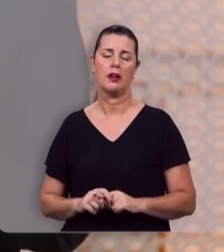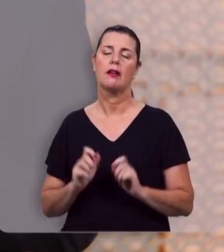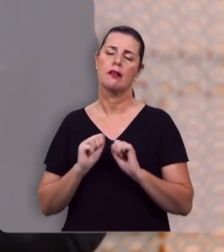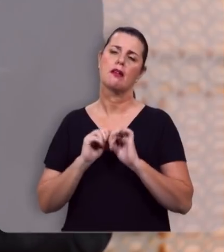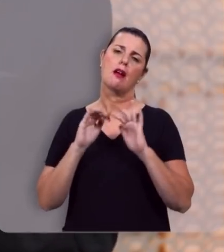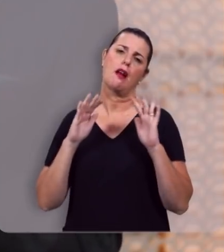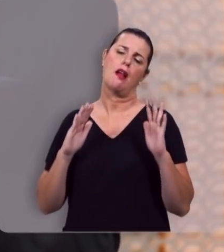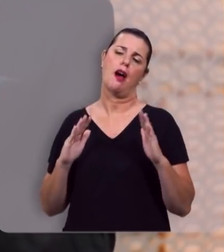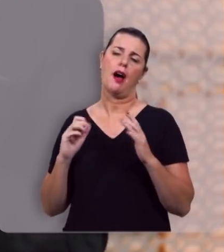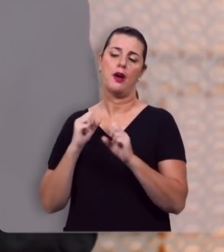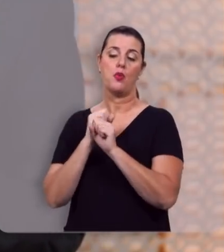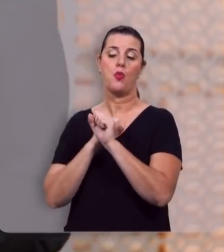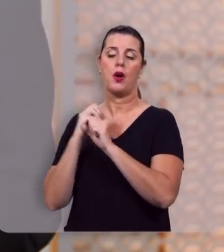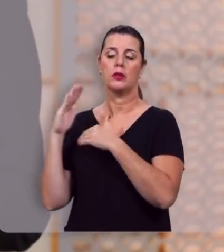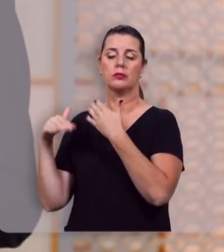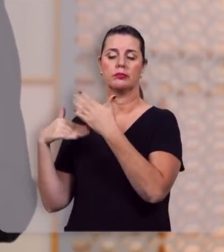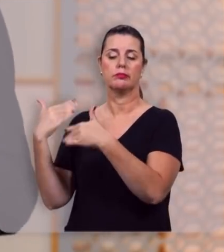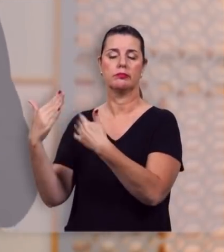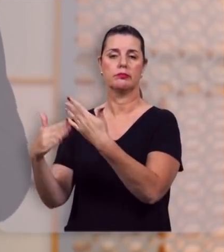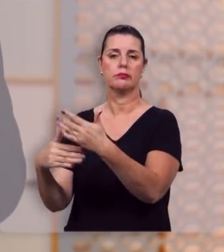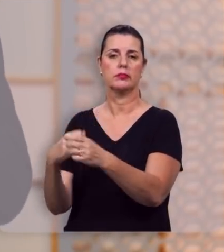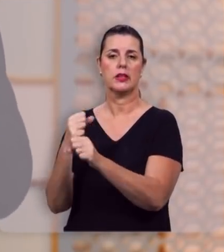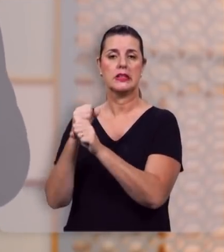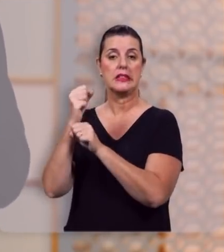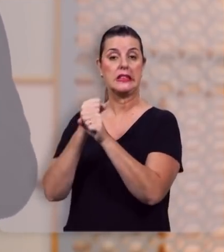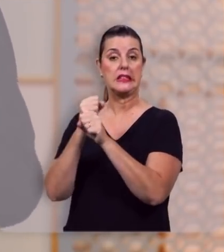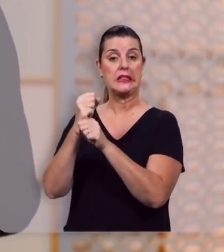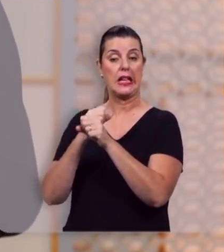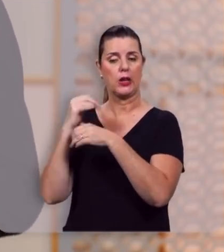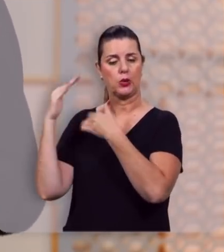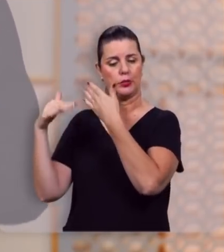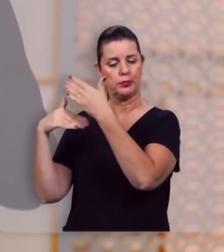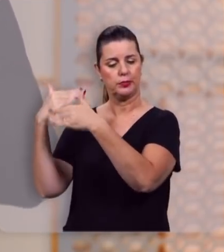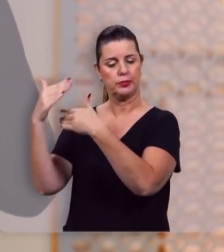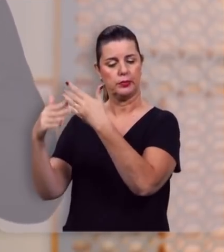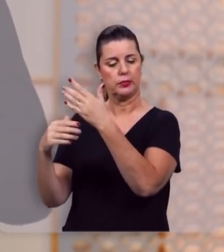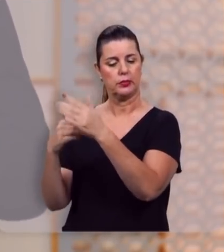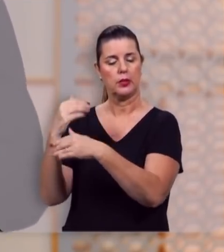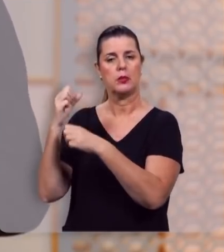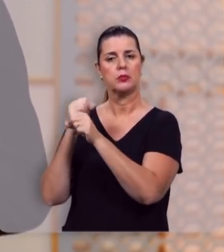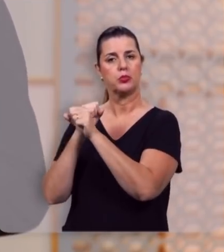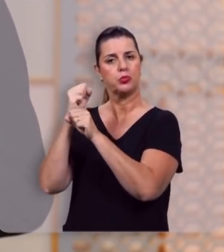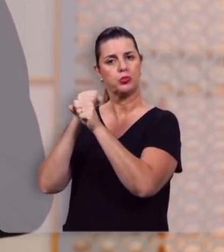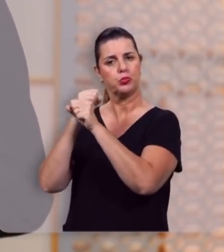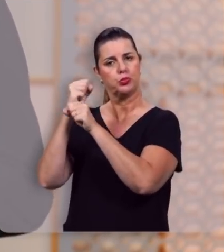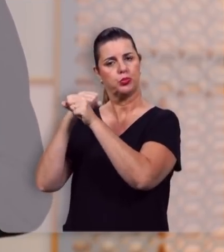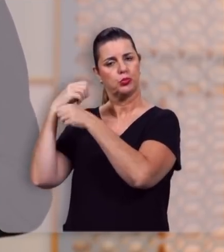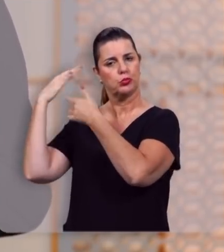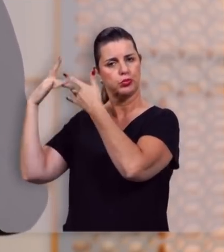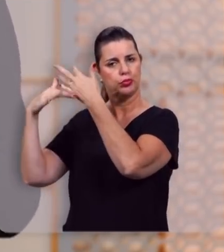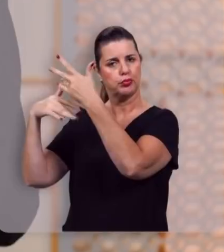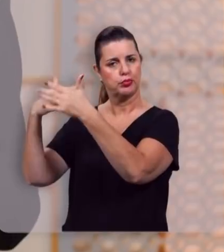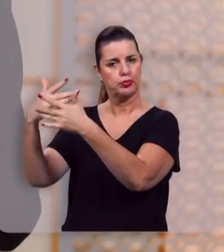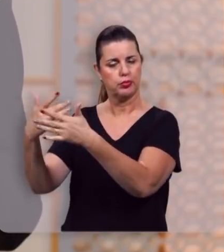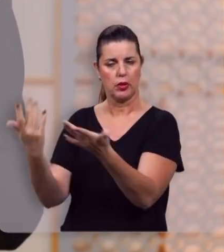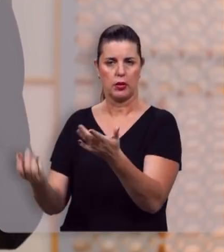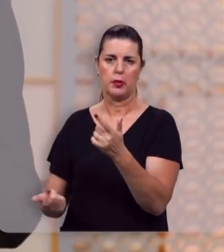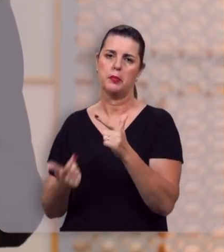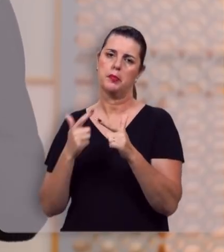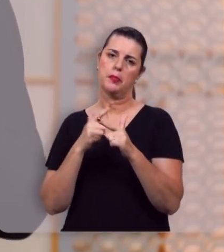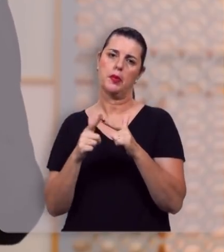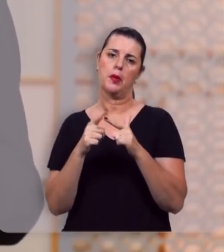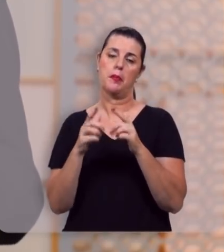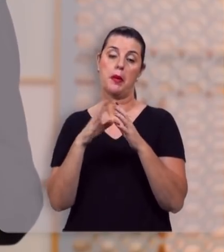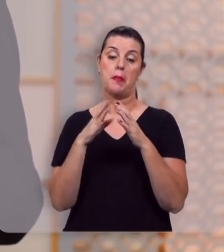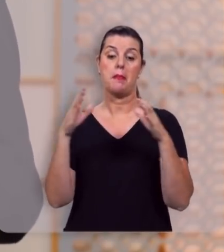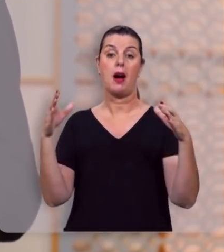que na medida que os anos vão se passando, os séculos vão se dobrando, os milênios vão chegando, esta crise